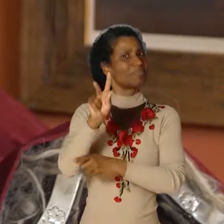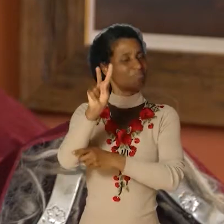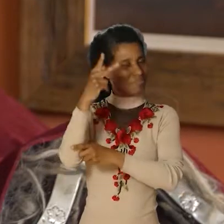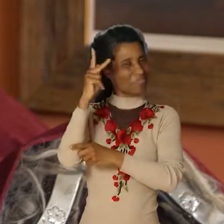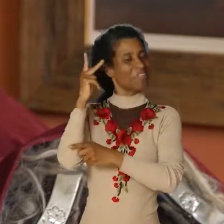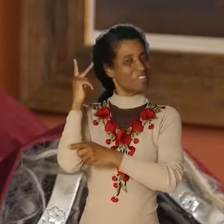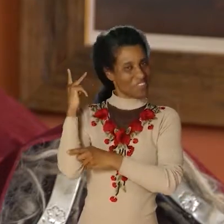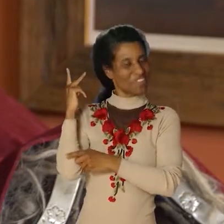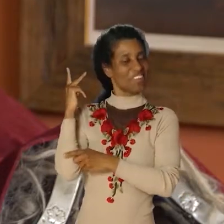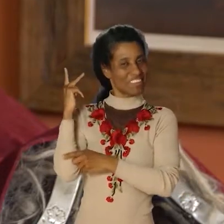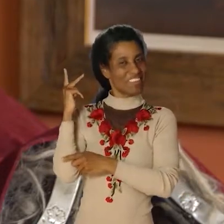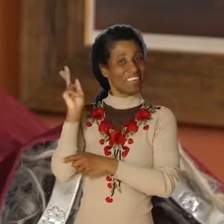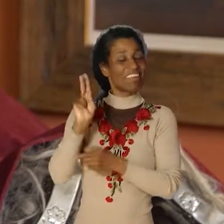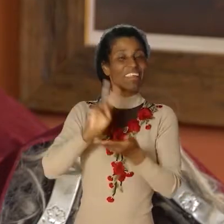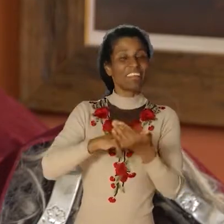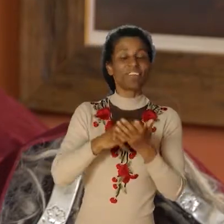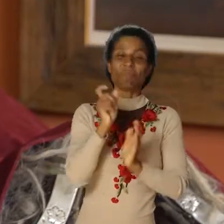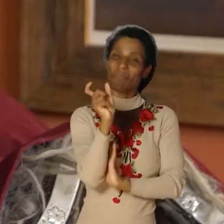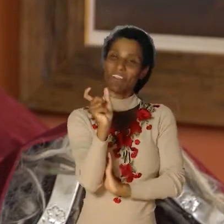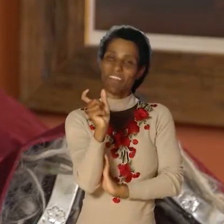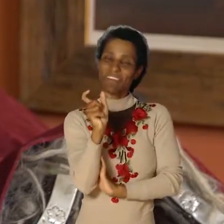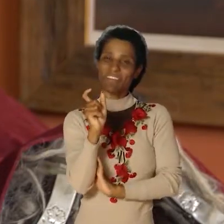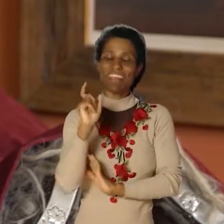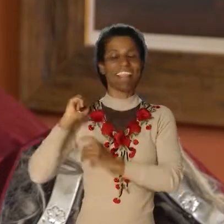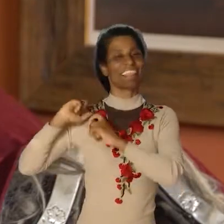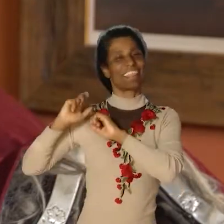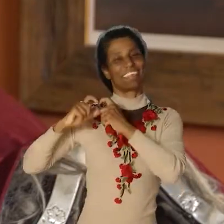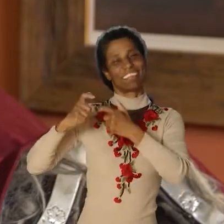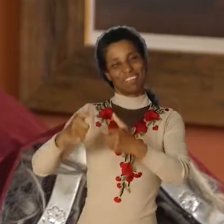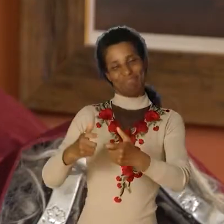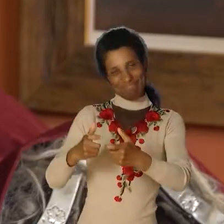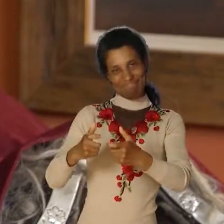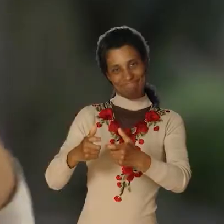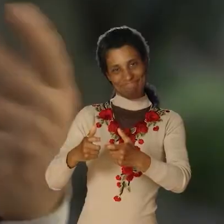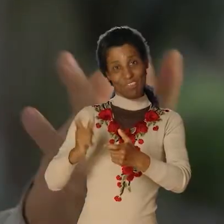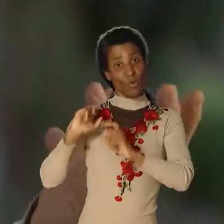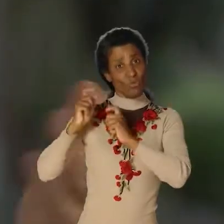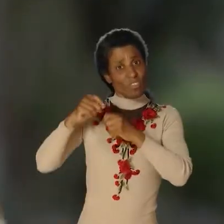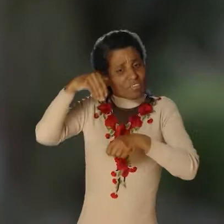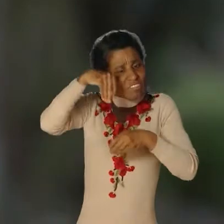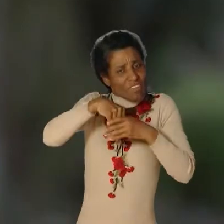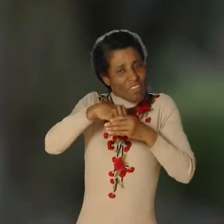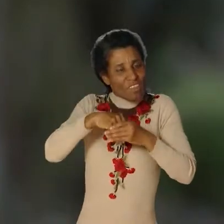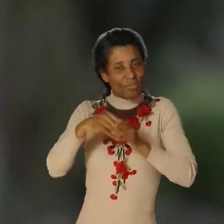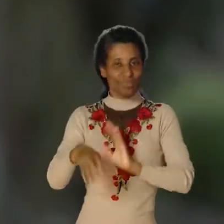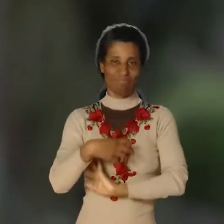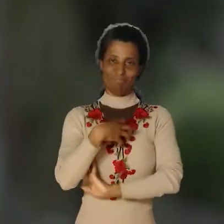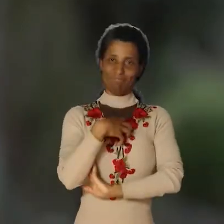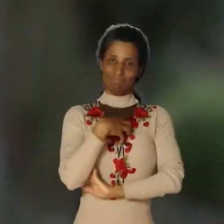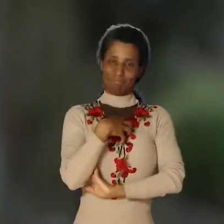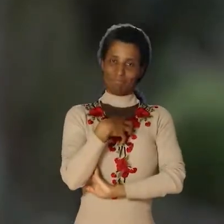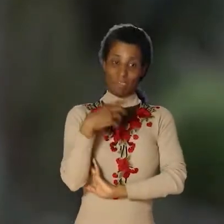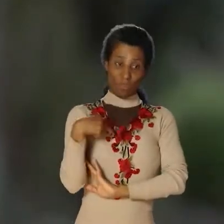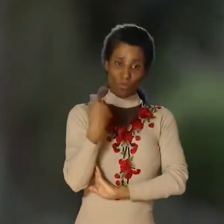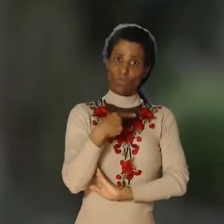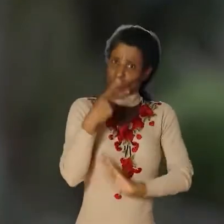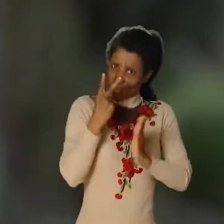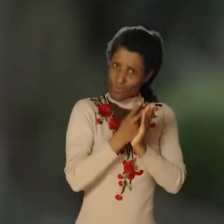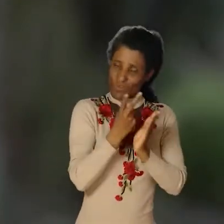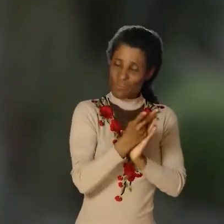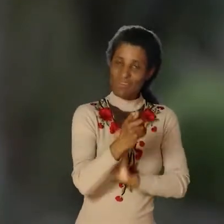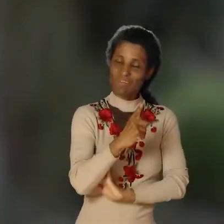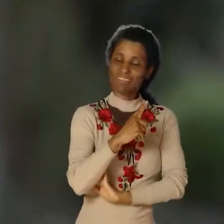esse legado que é traduzido numa única palavra que chama tradição. O tradicionalismo está dentro da gente, então a gente é que